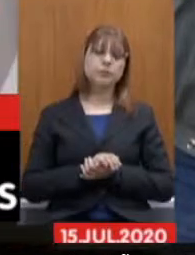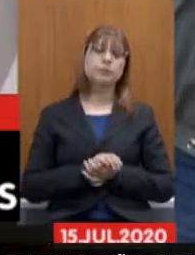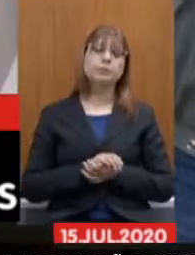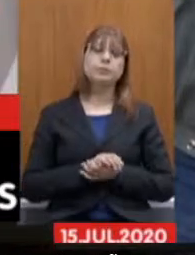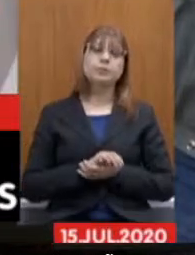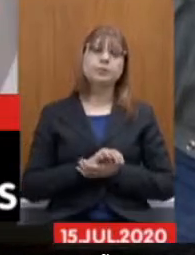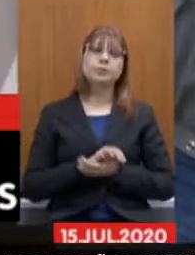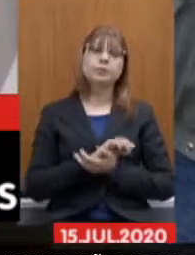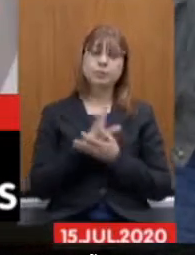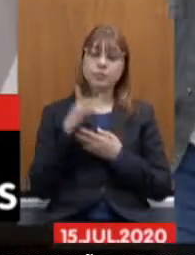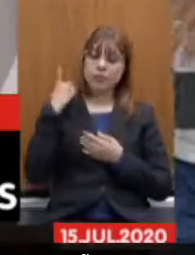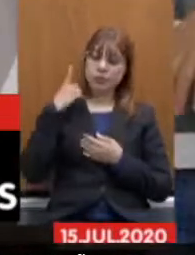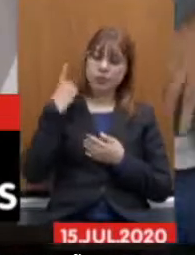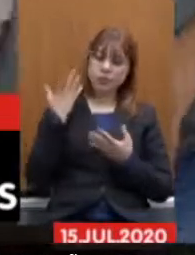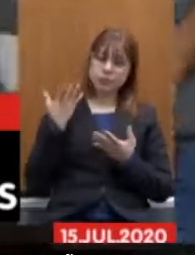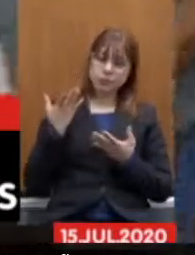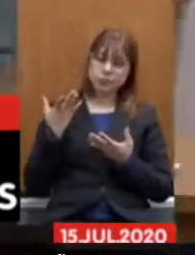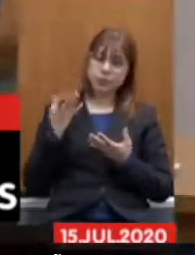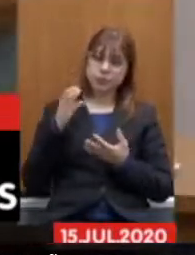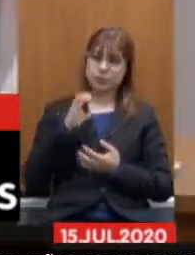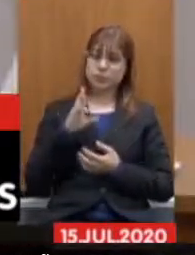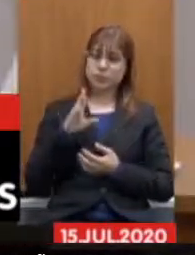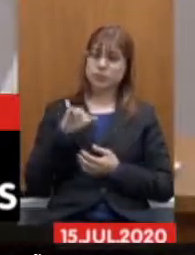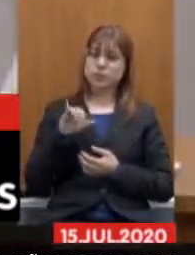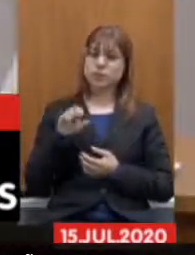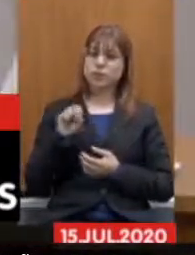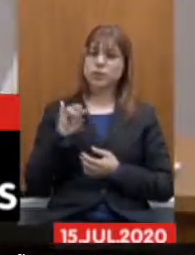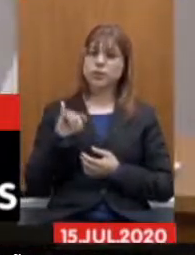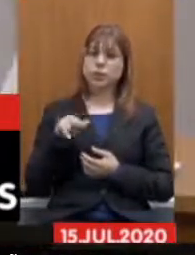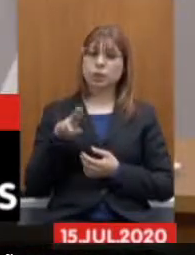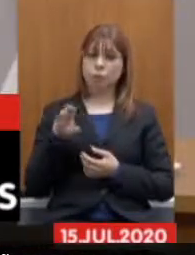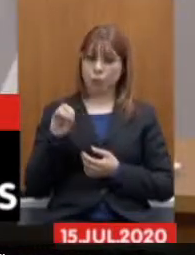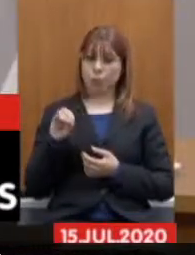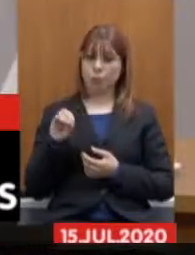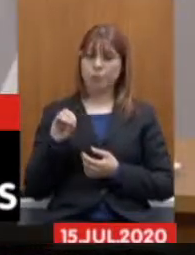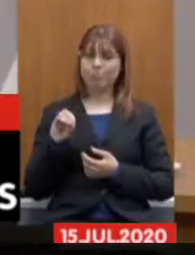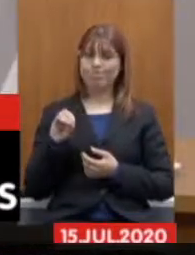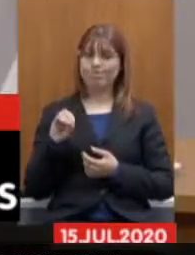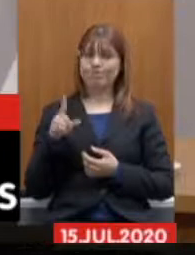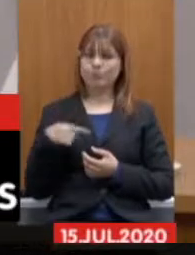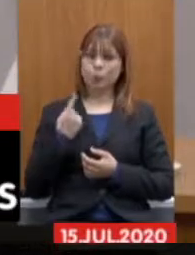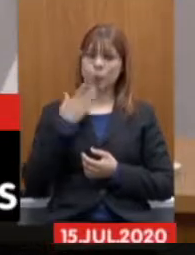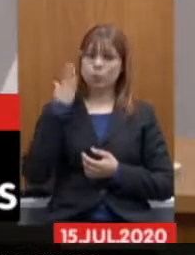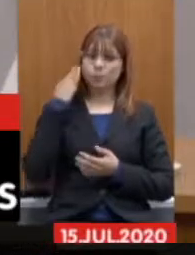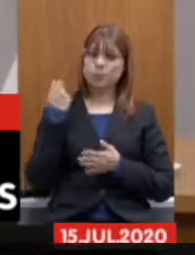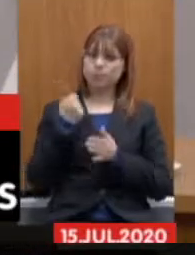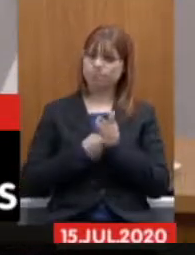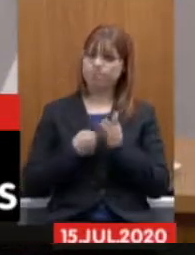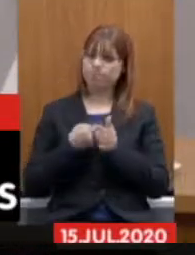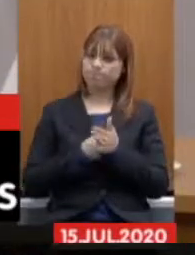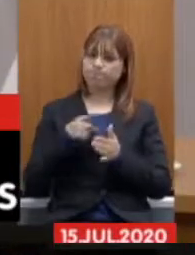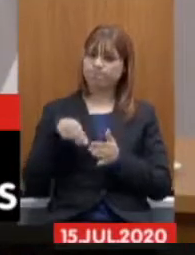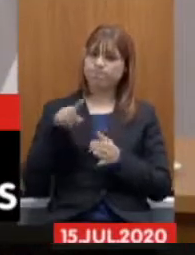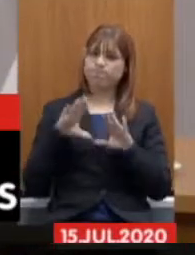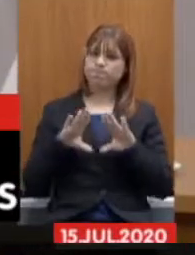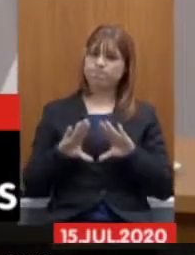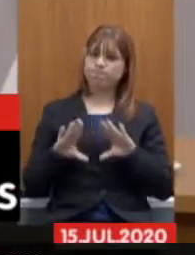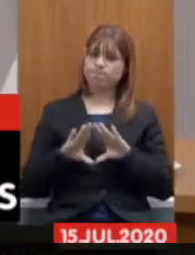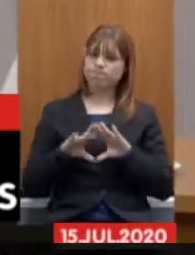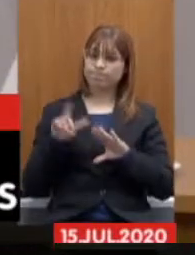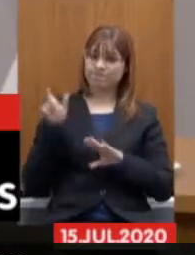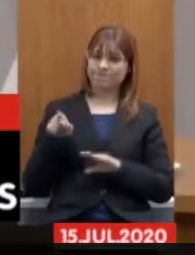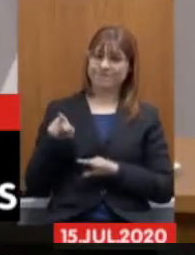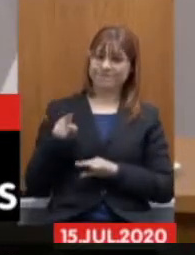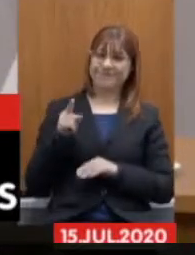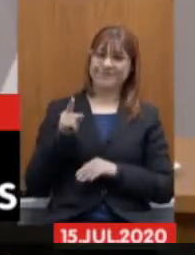deputado cristiano silveira nós sabemos da luta da assembleia vossa excelência